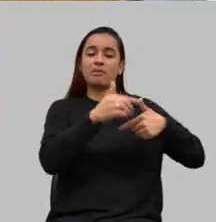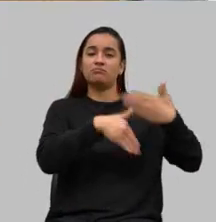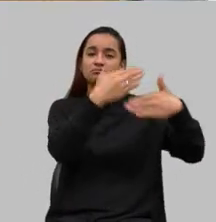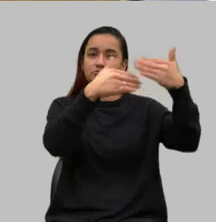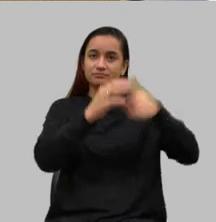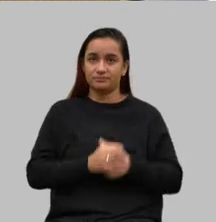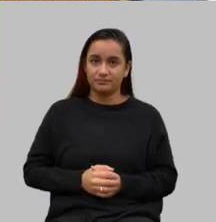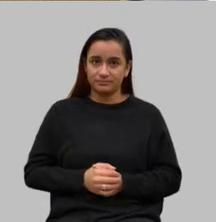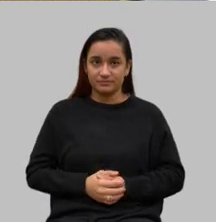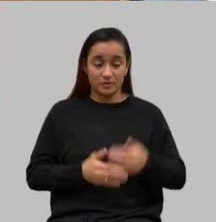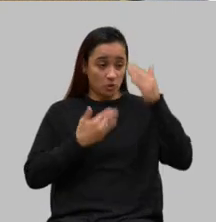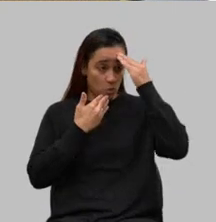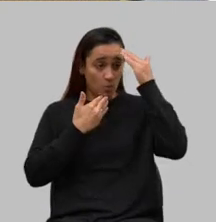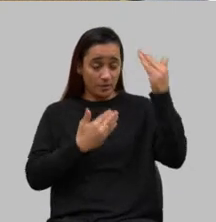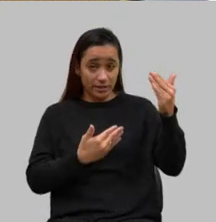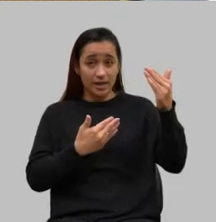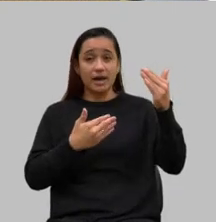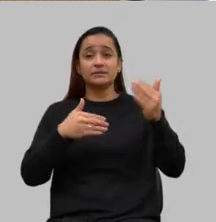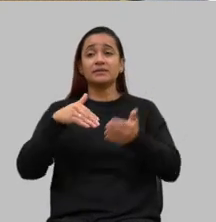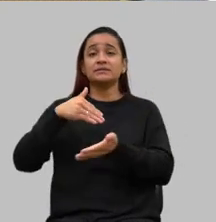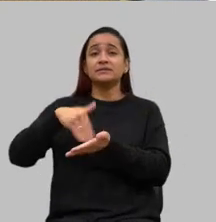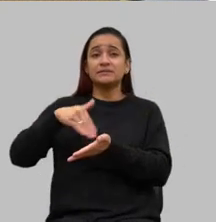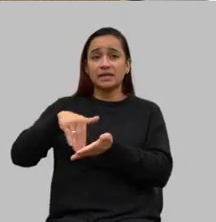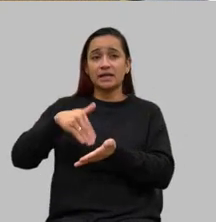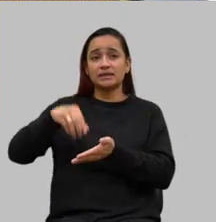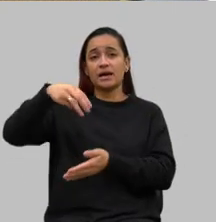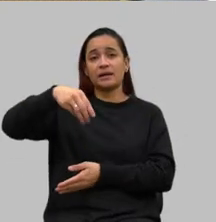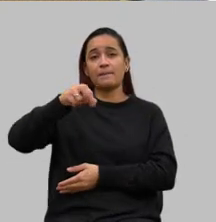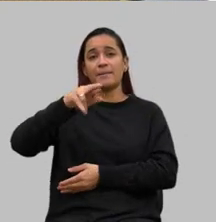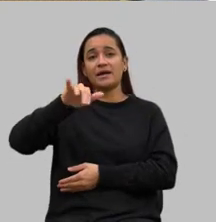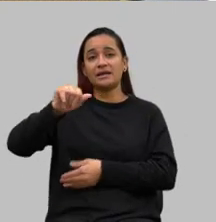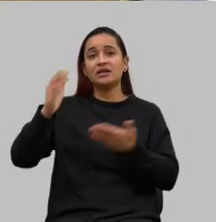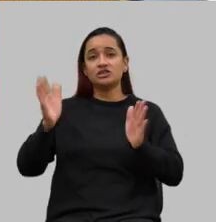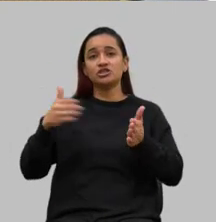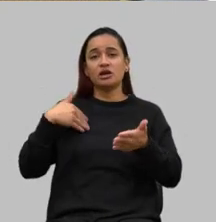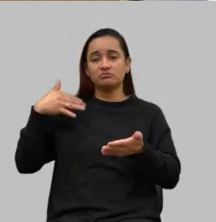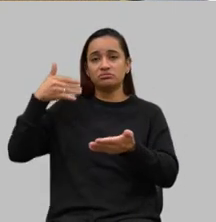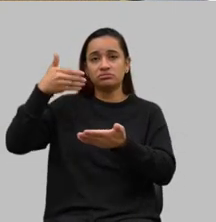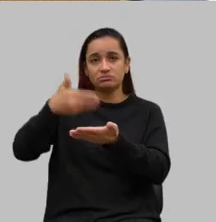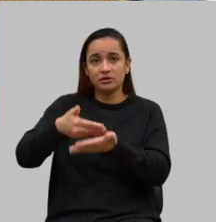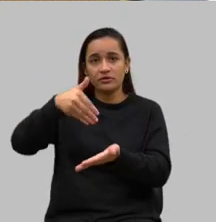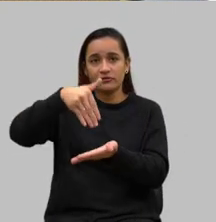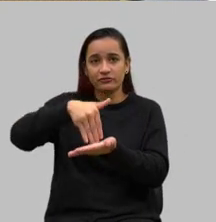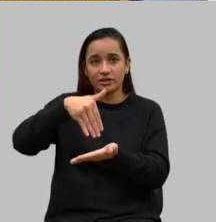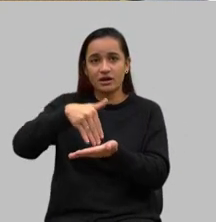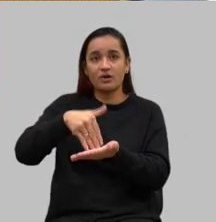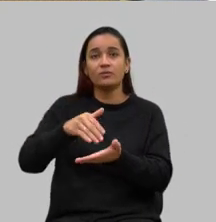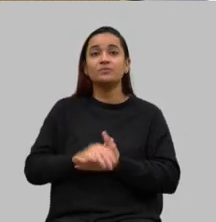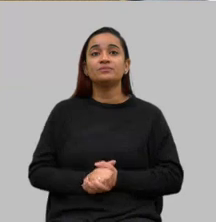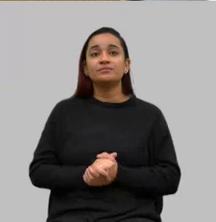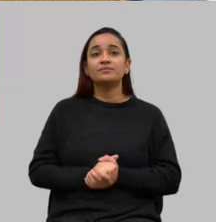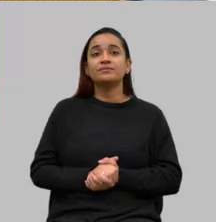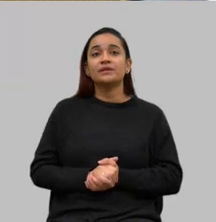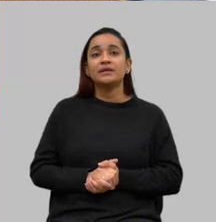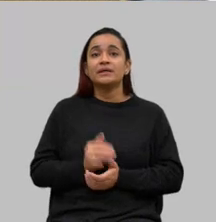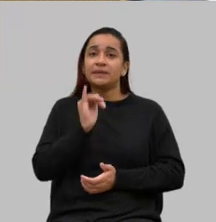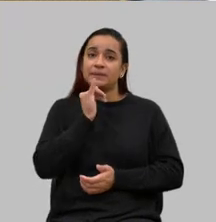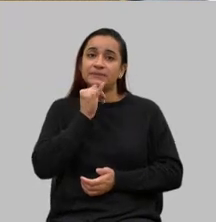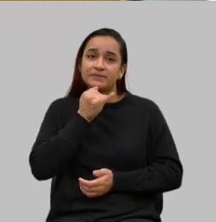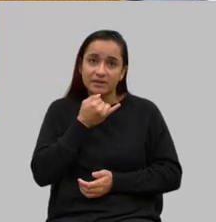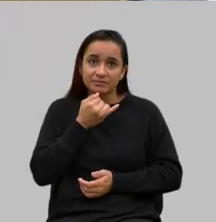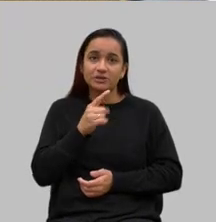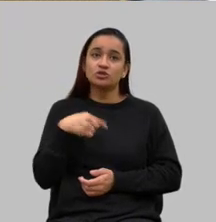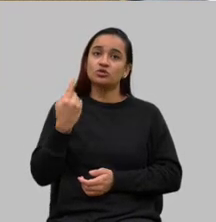obrigado a secretária Marília né a gente já caminhando pro final eh infelizmente né não